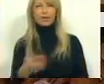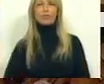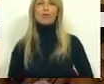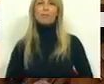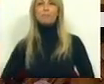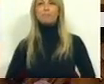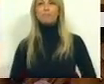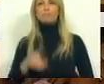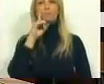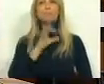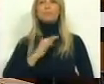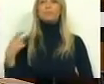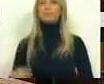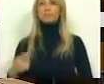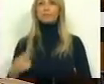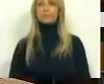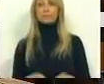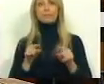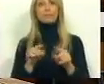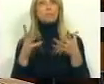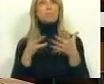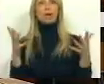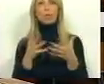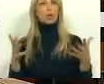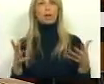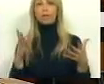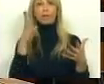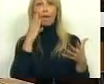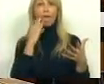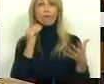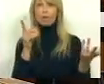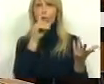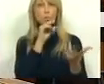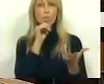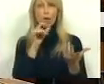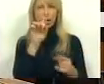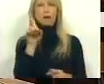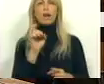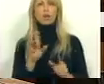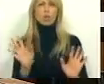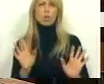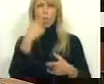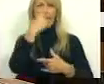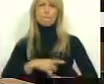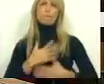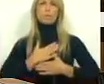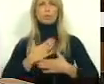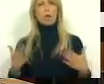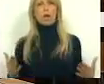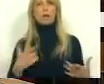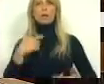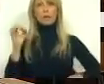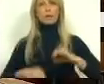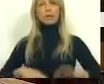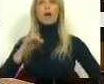Sra. Presidente, esta maioria não tem vergonha, a questão não é pessoal. O que está aqui em causa